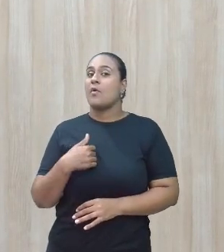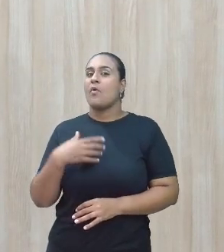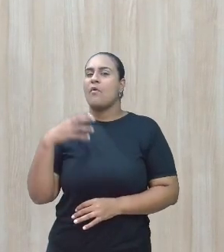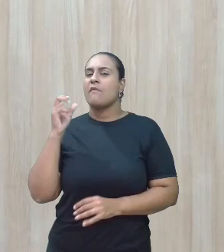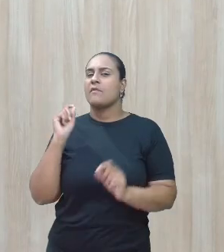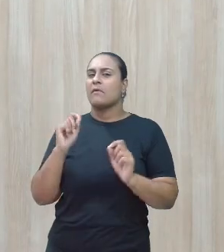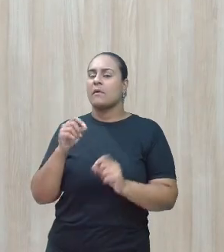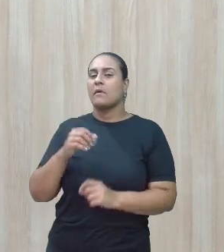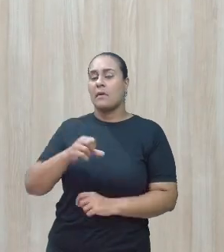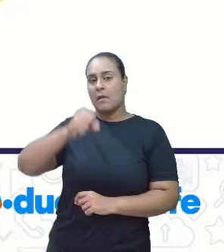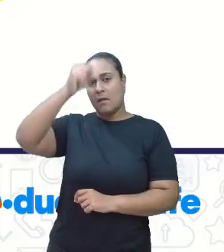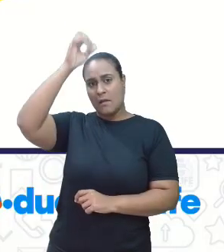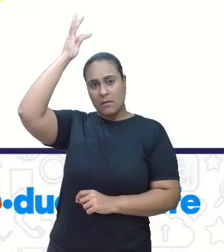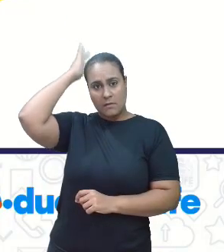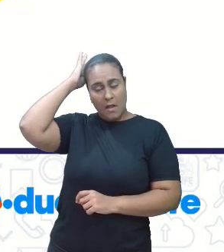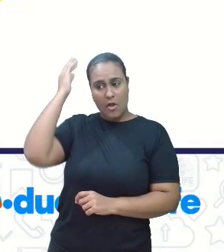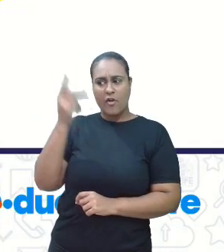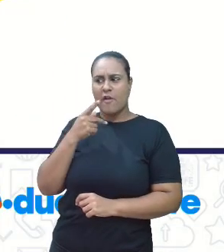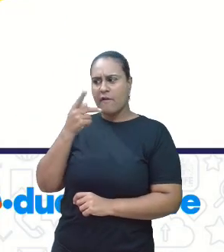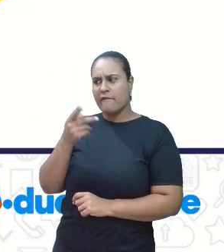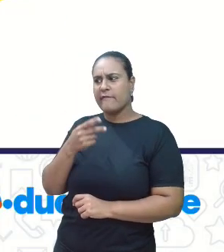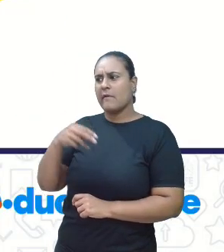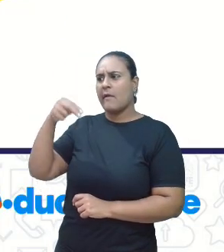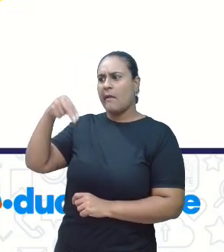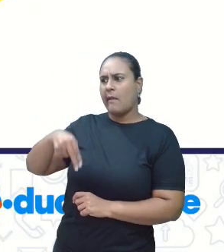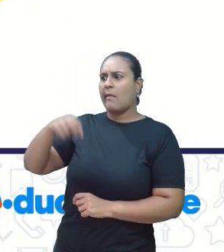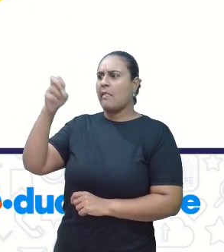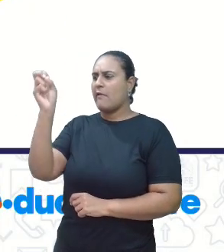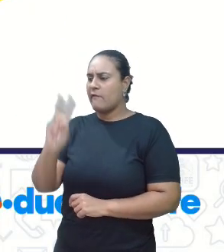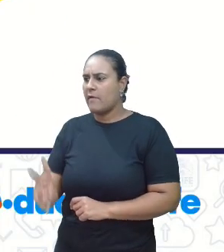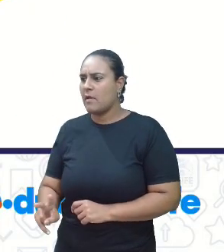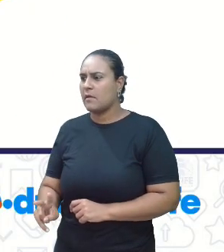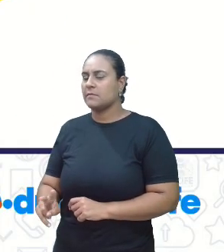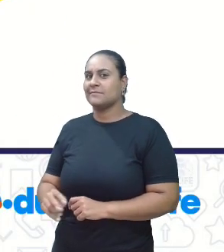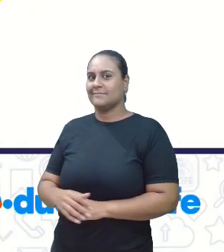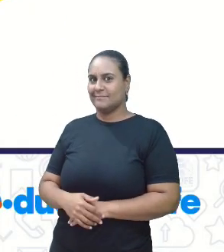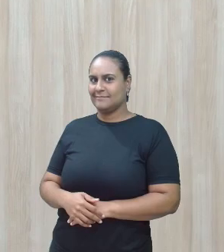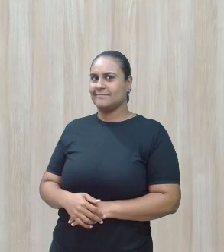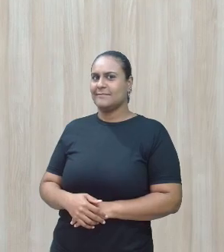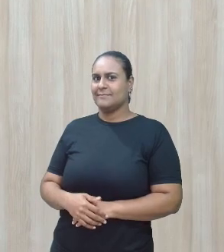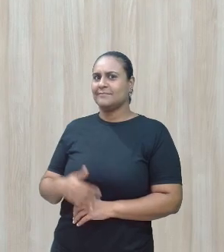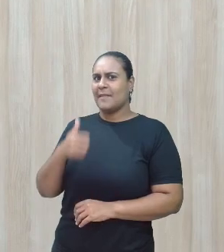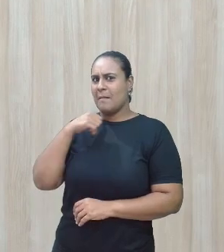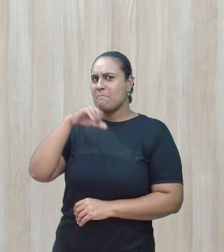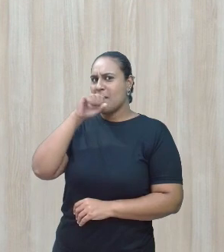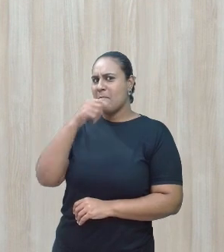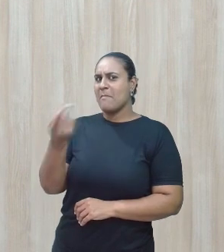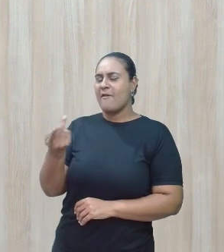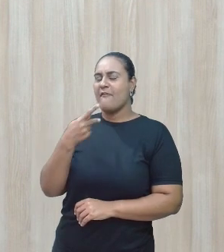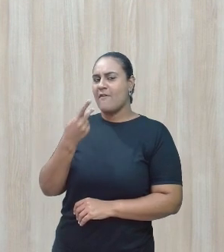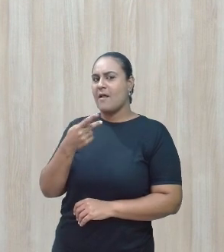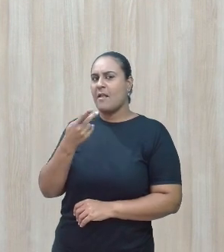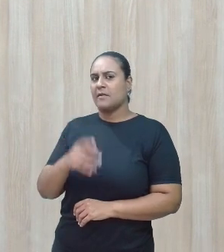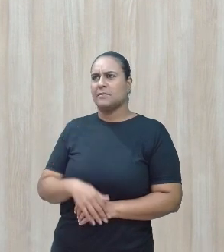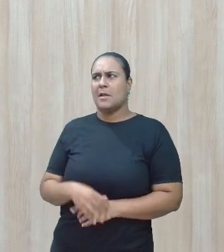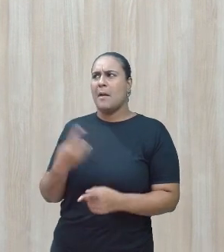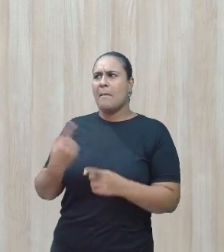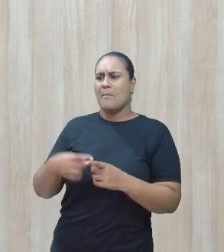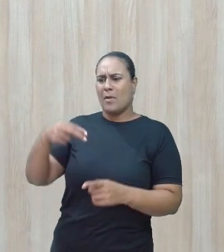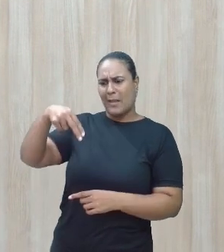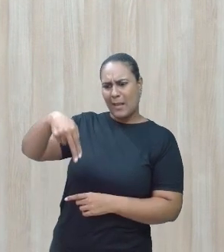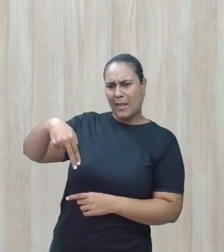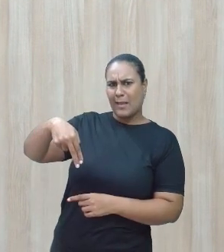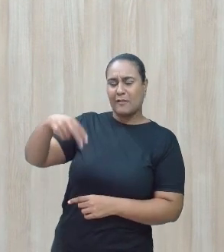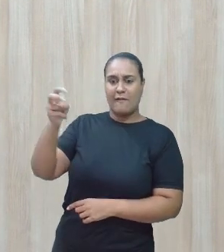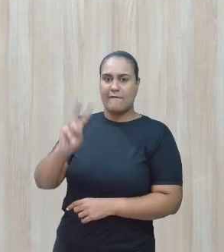ó, Tiago, eu já te falei N vezes, quantas vezes minha mãe já falou isso daí? E por que a gente usa esse N vezes